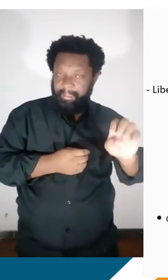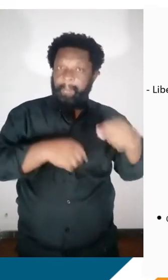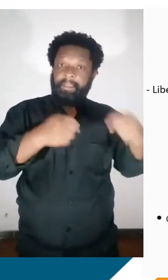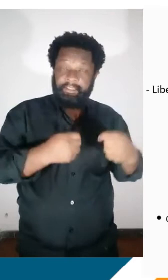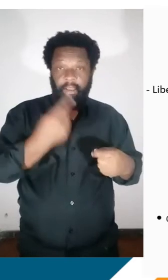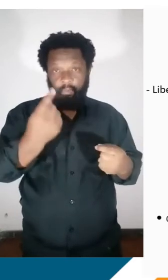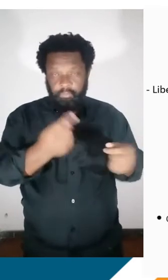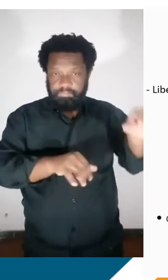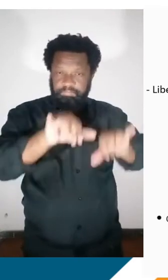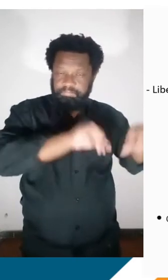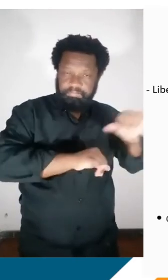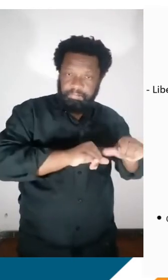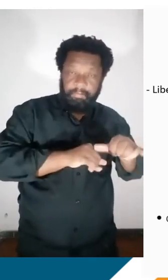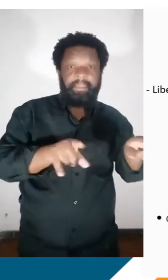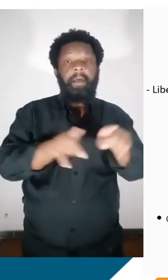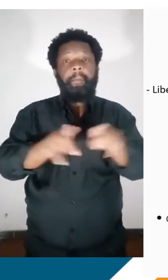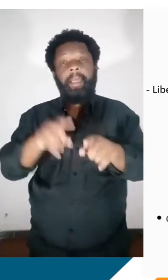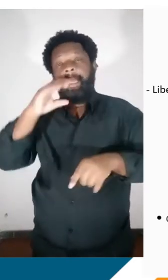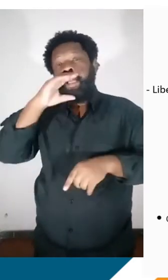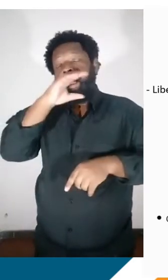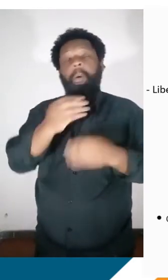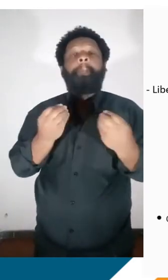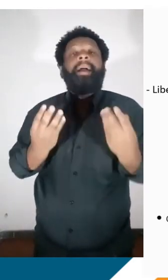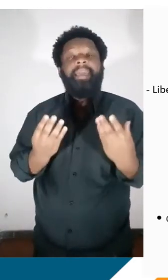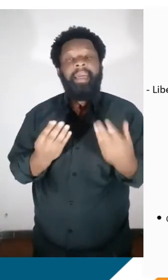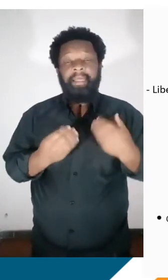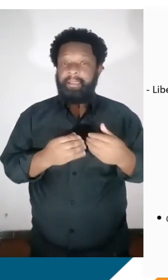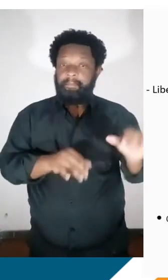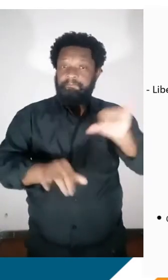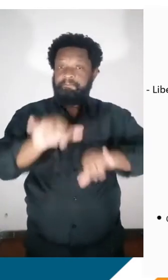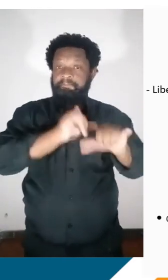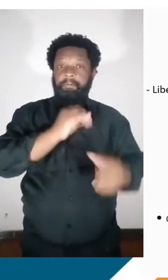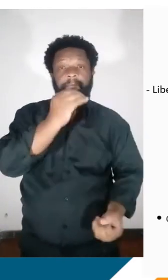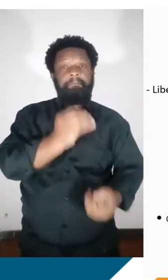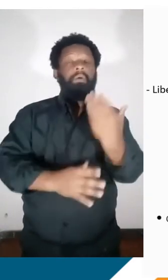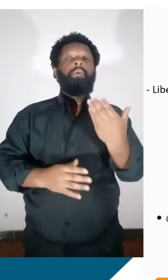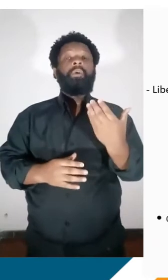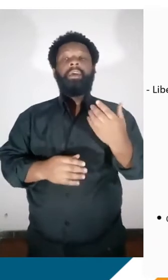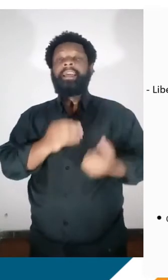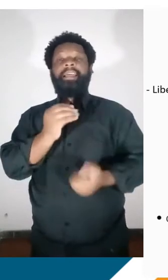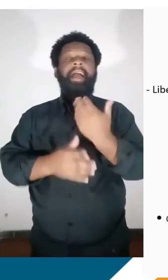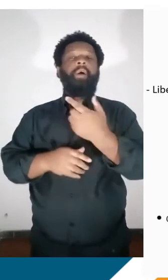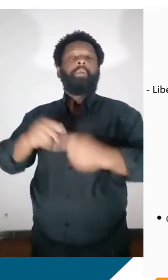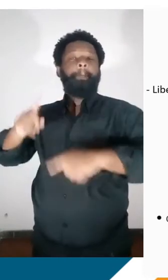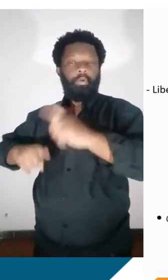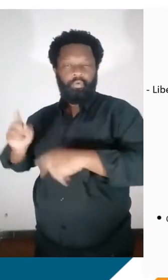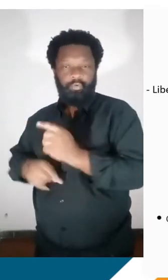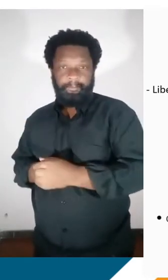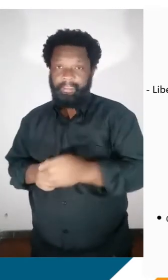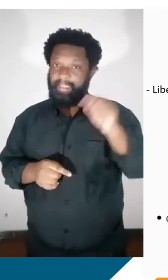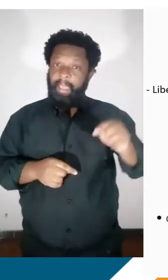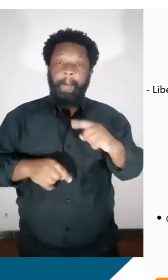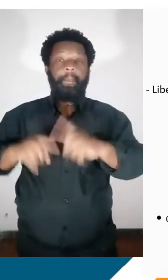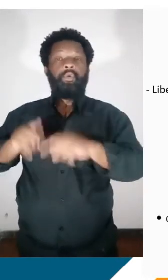químico, outro reagente químico e calor para que a reação possa acontecer e gerar os produtos. Aqui